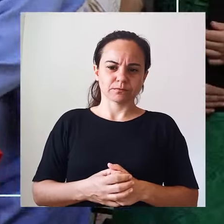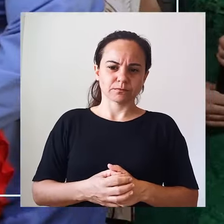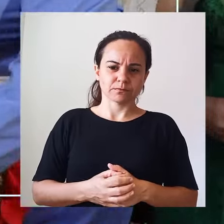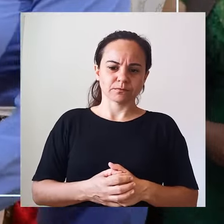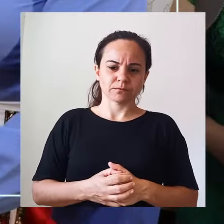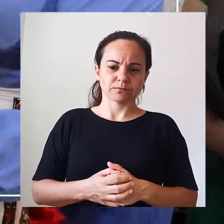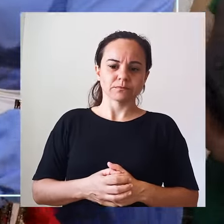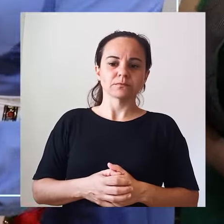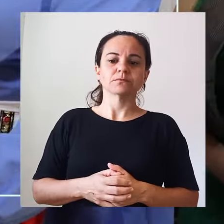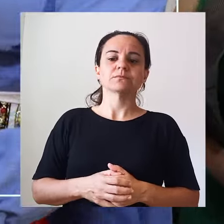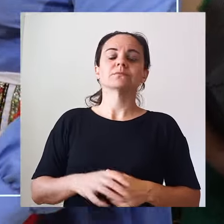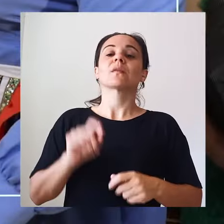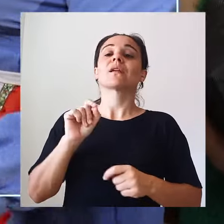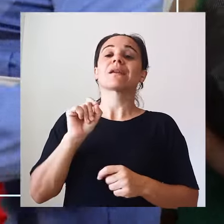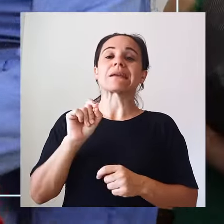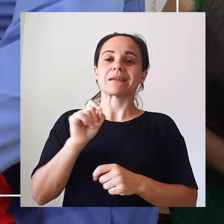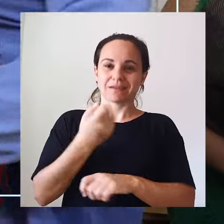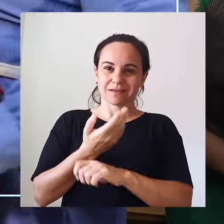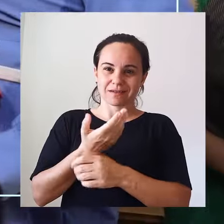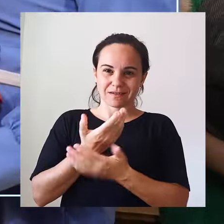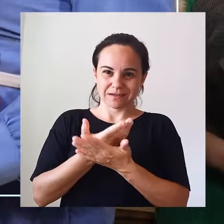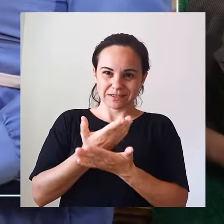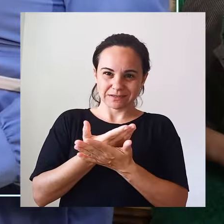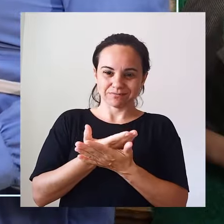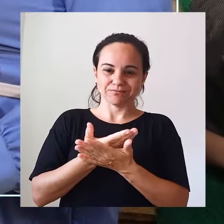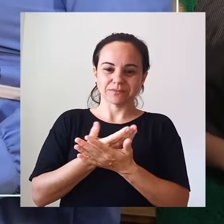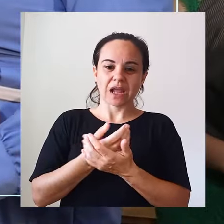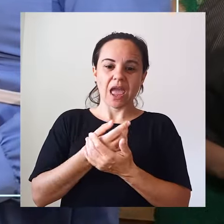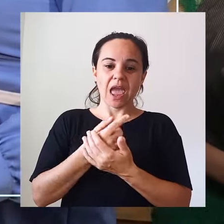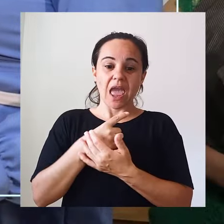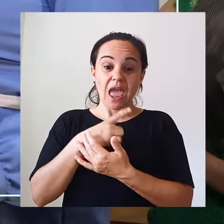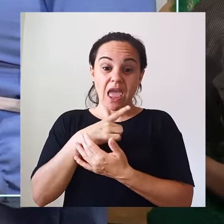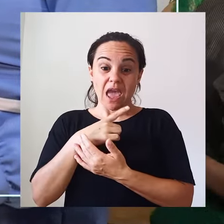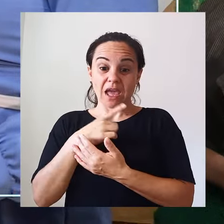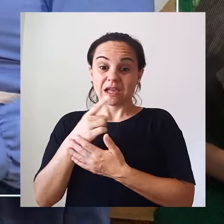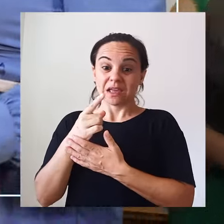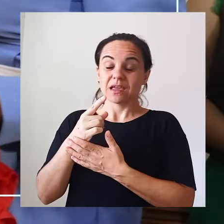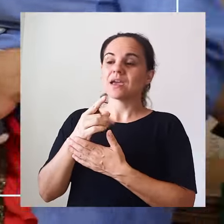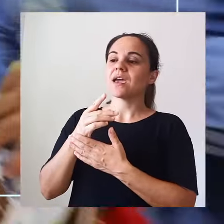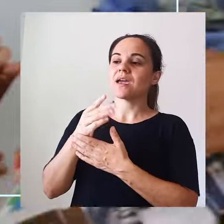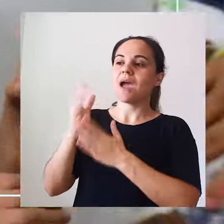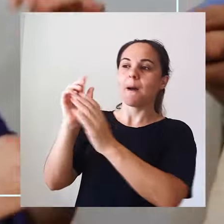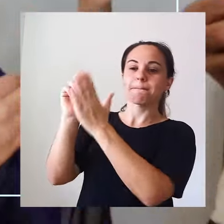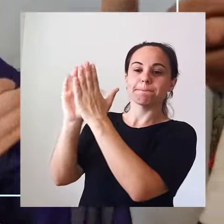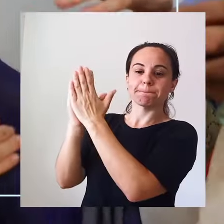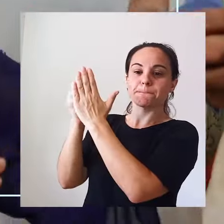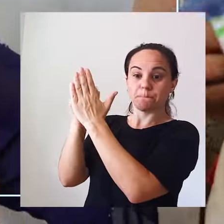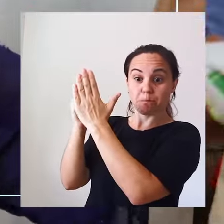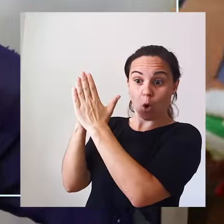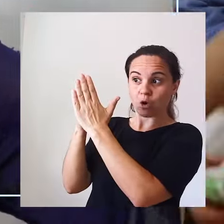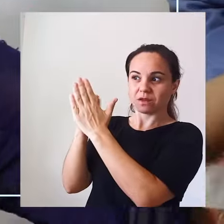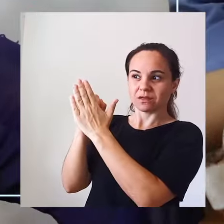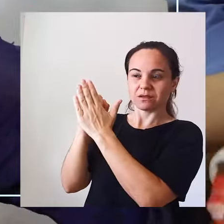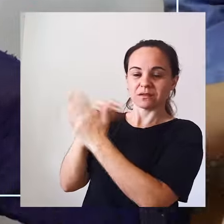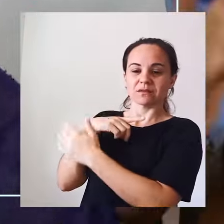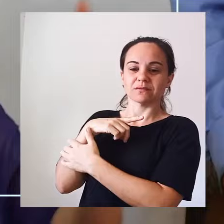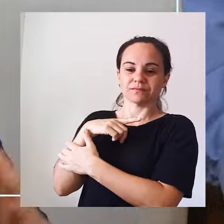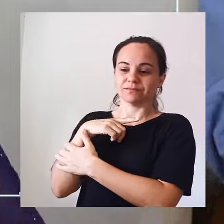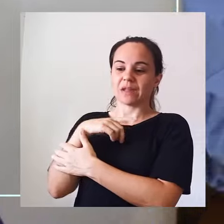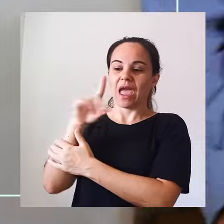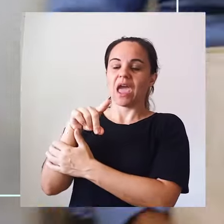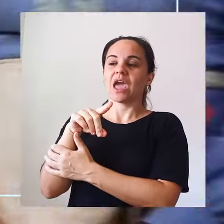Quem está na porta é Juveci. Oh, Marieta, mande Juveci